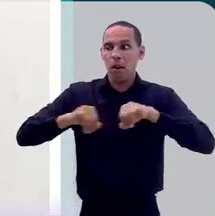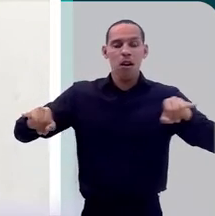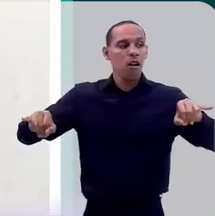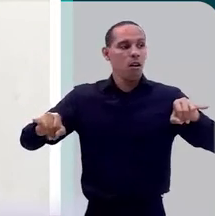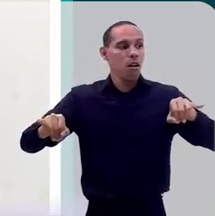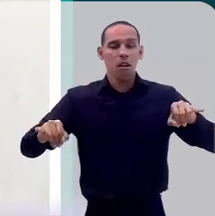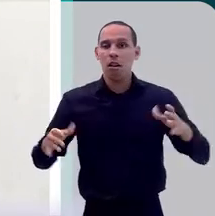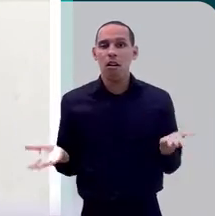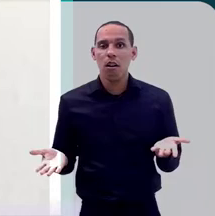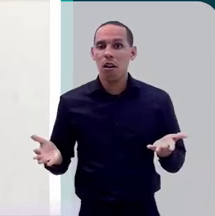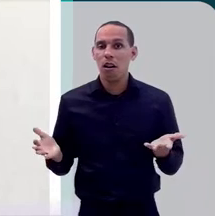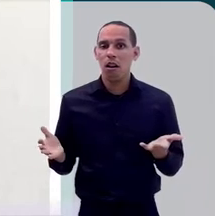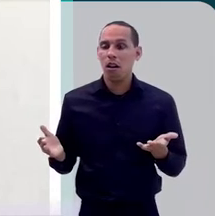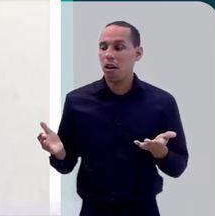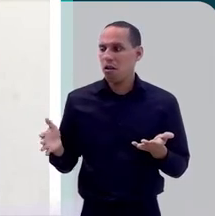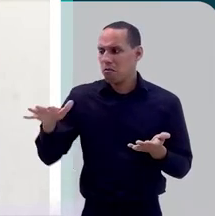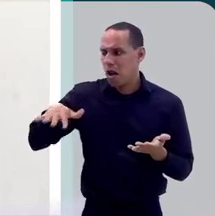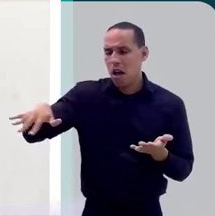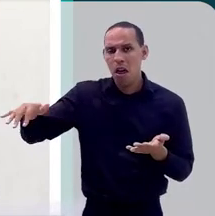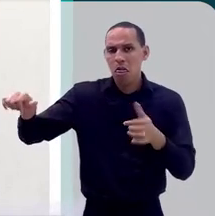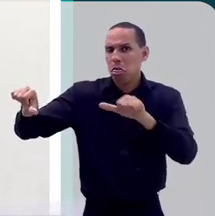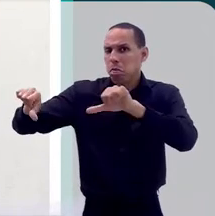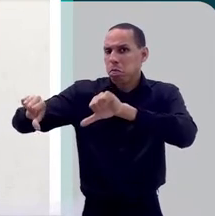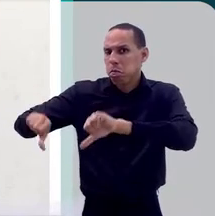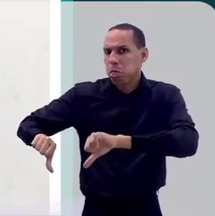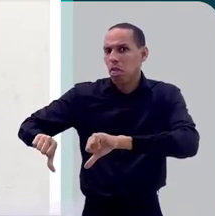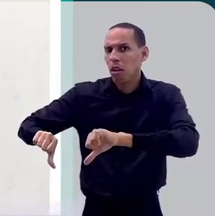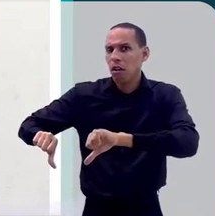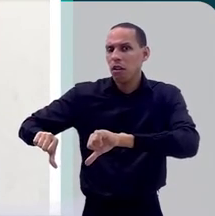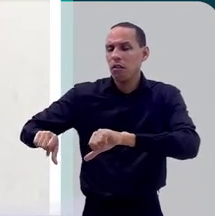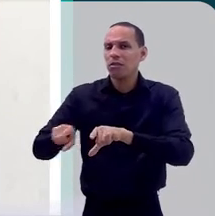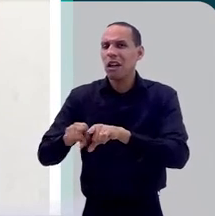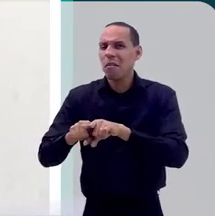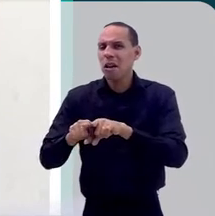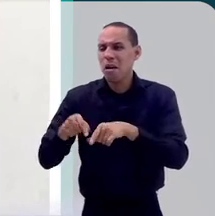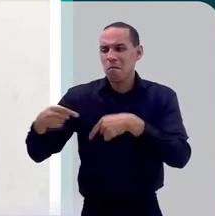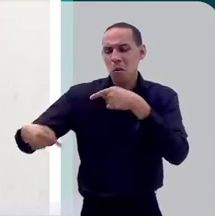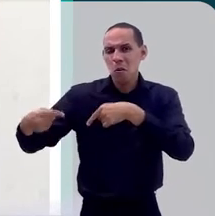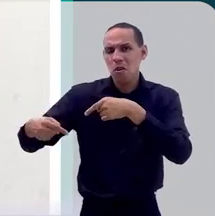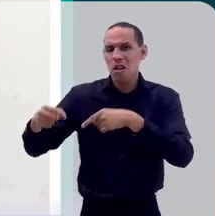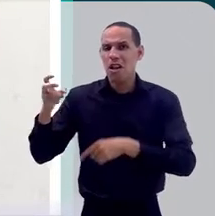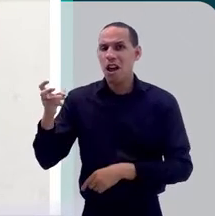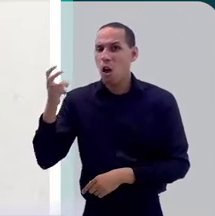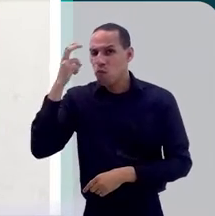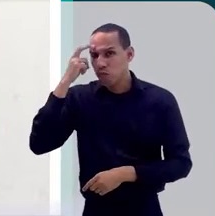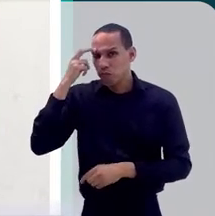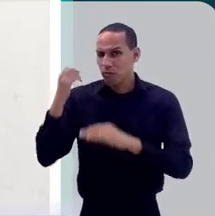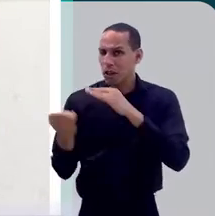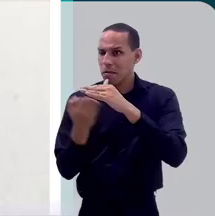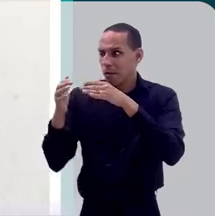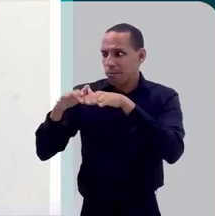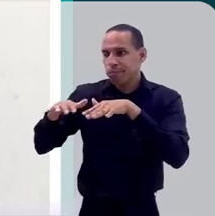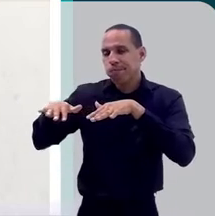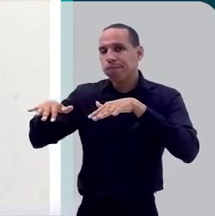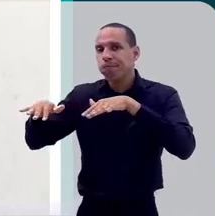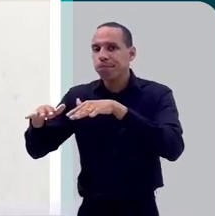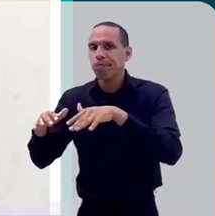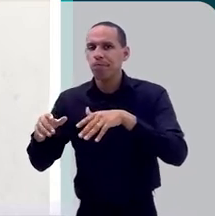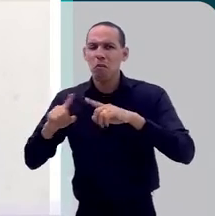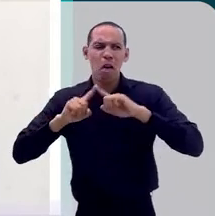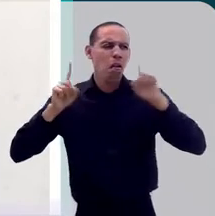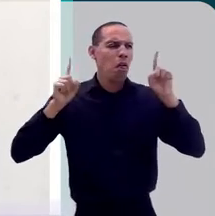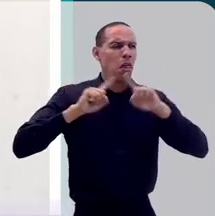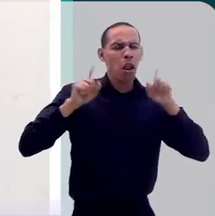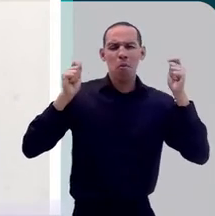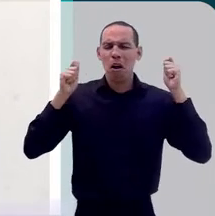em relação ao ambiente, à política, à cultura das empresas. E de lá para